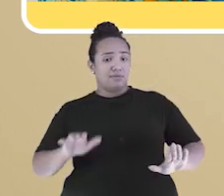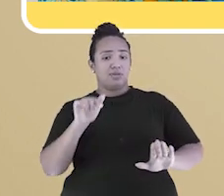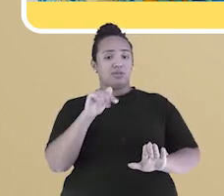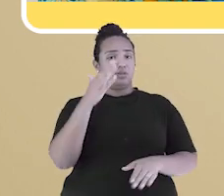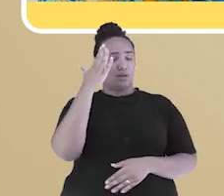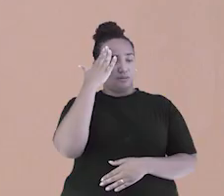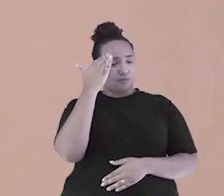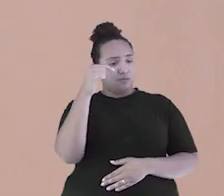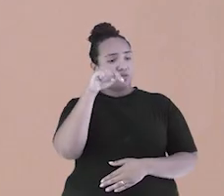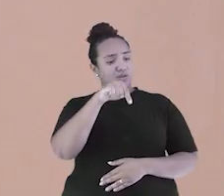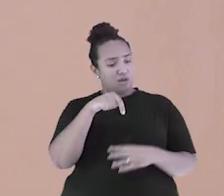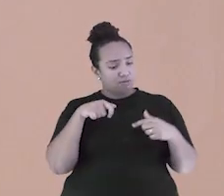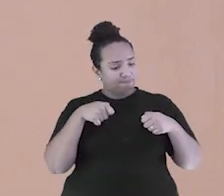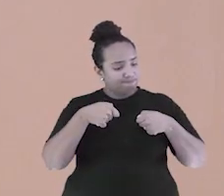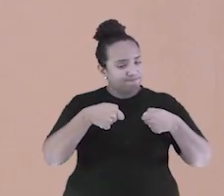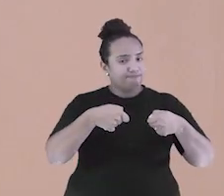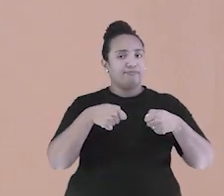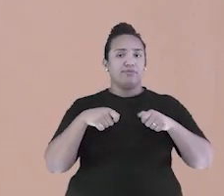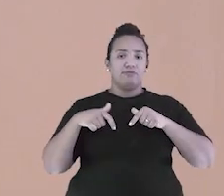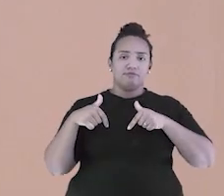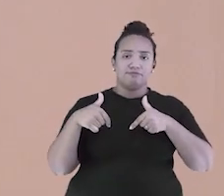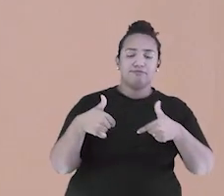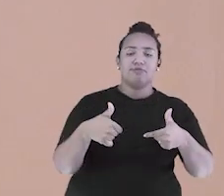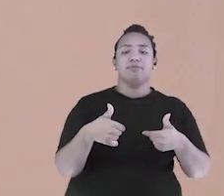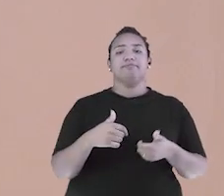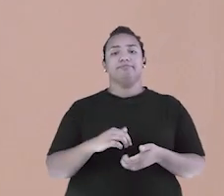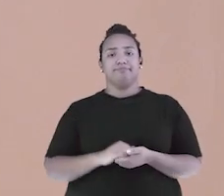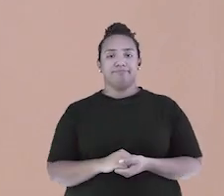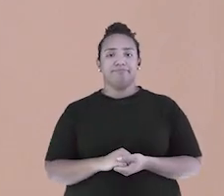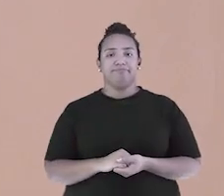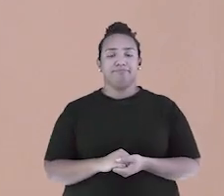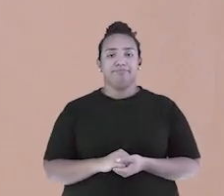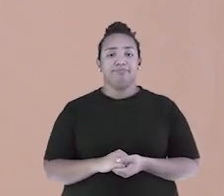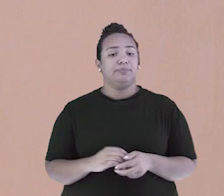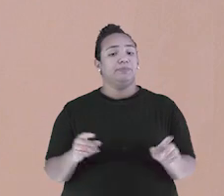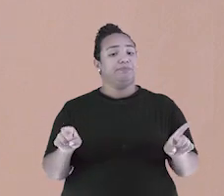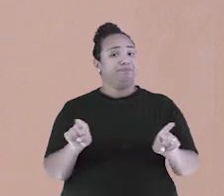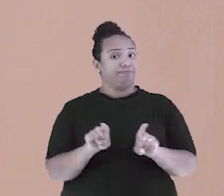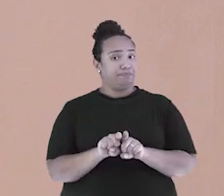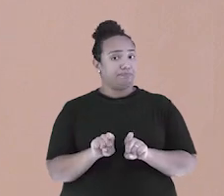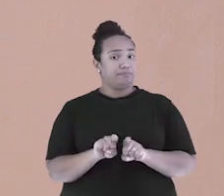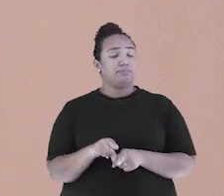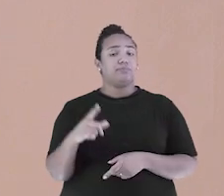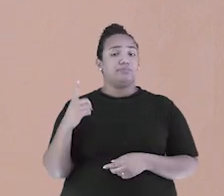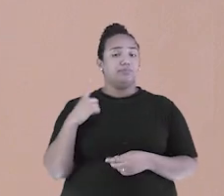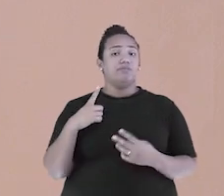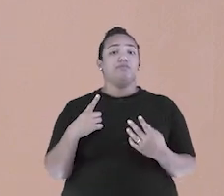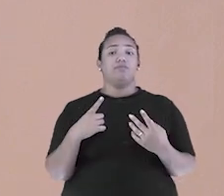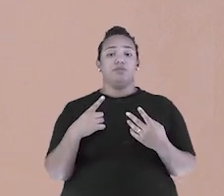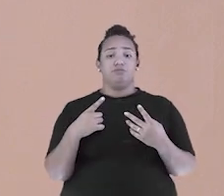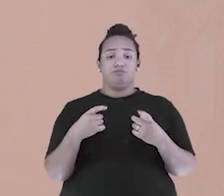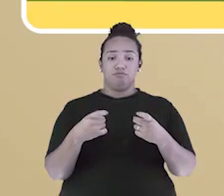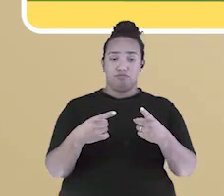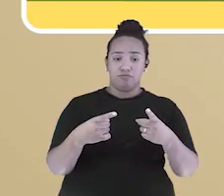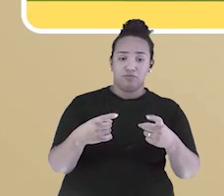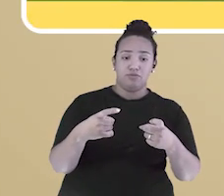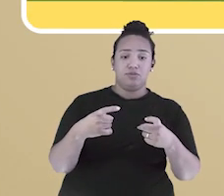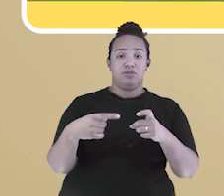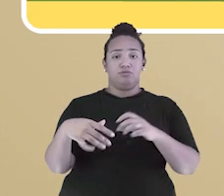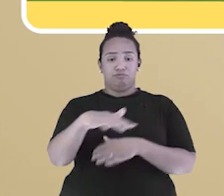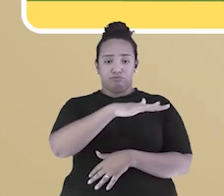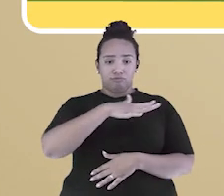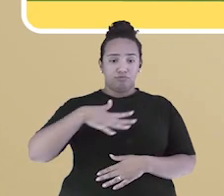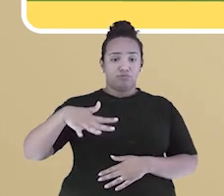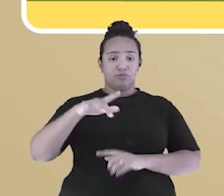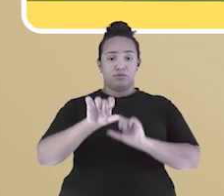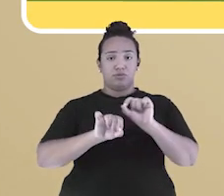sua luta. Um outro tipo de conflito, esse por motivos culturais e territoriais, é o